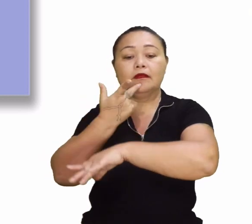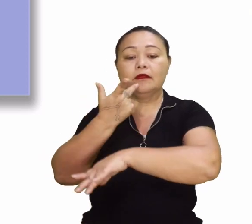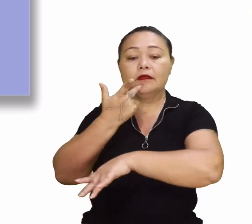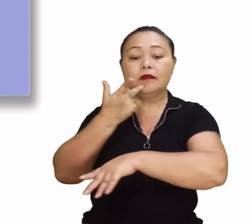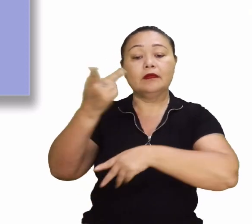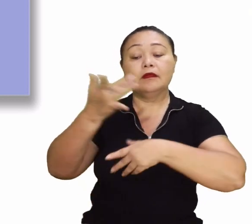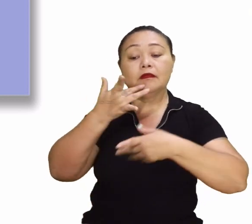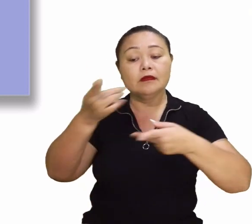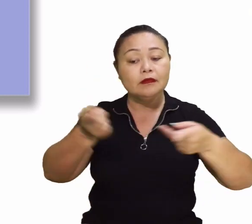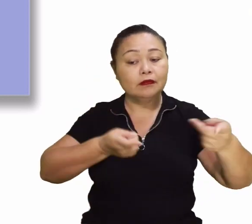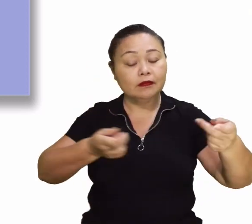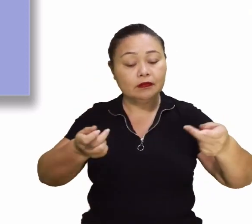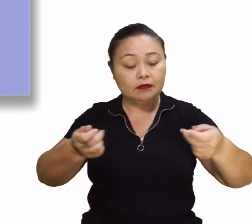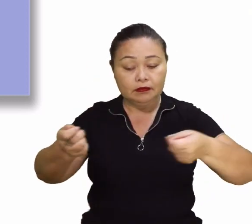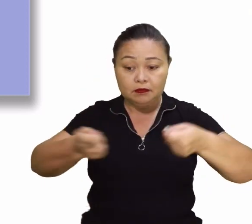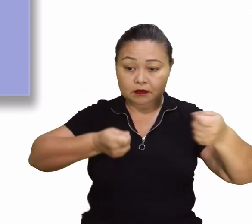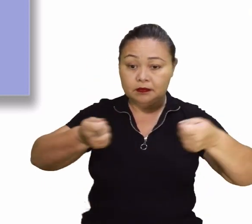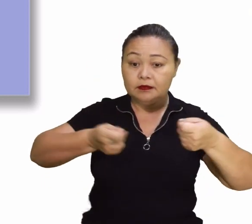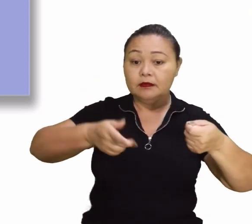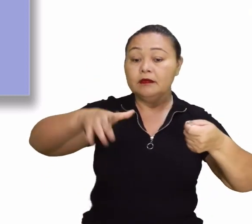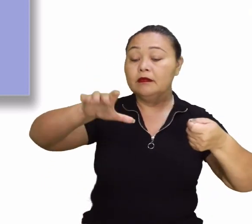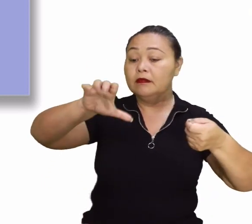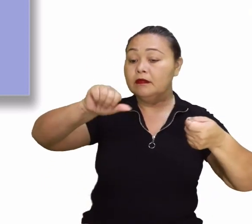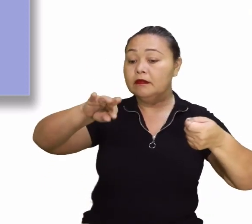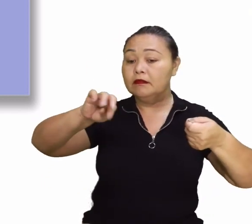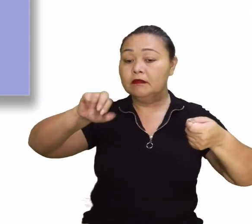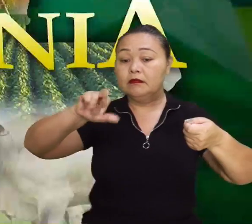sobre os garimpos de cassiterita.